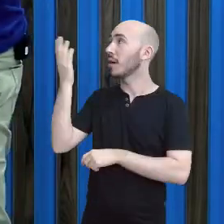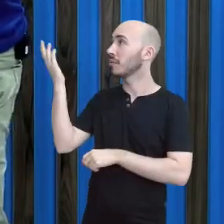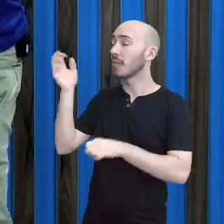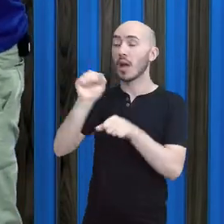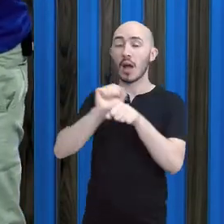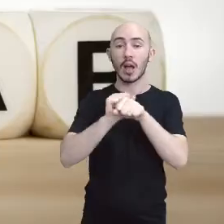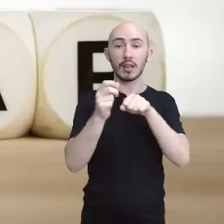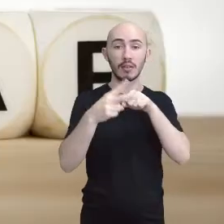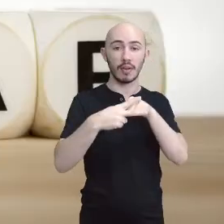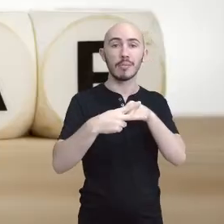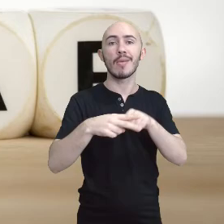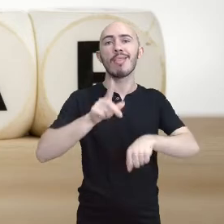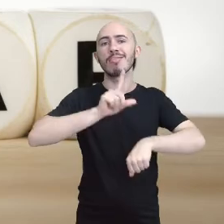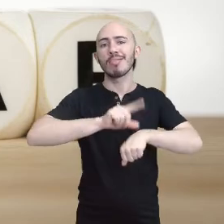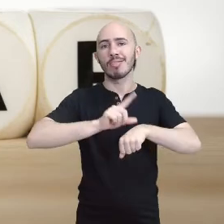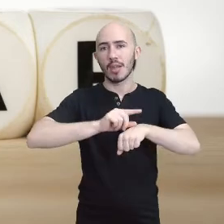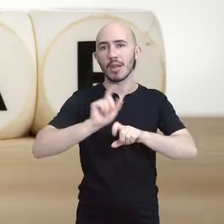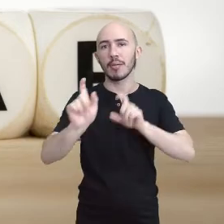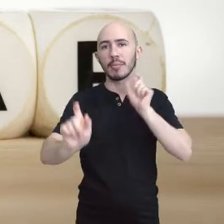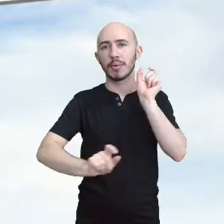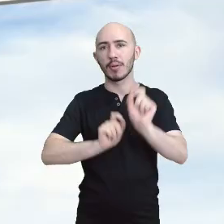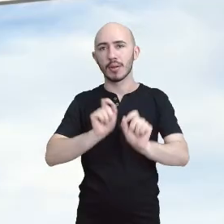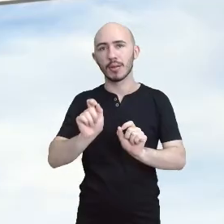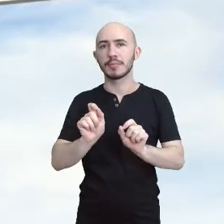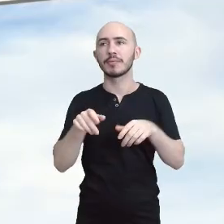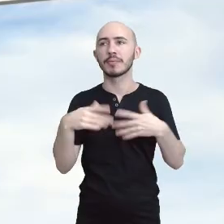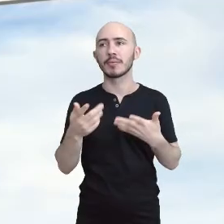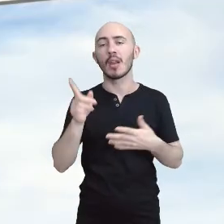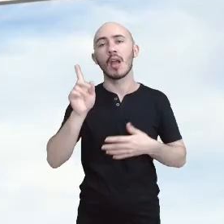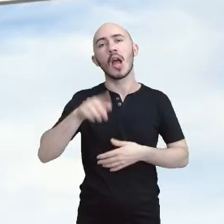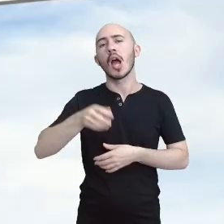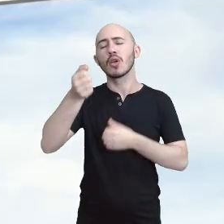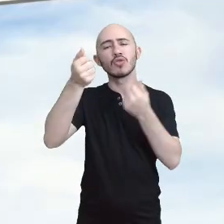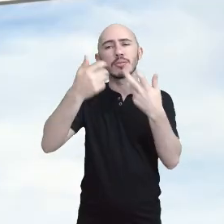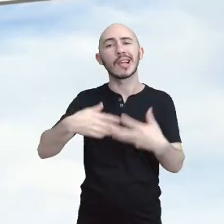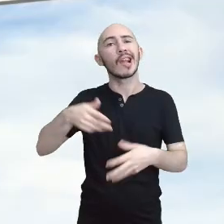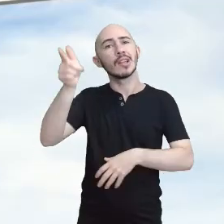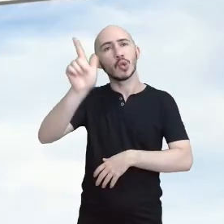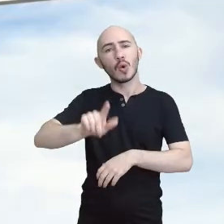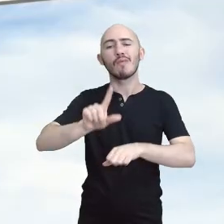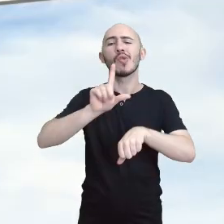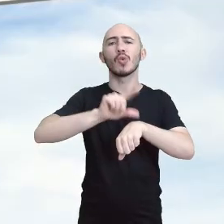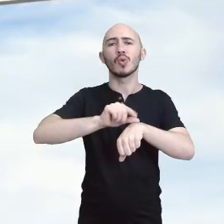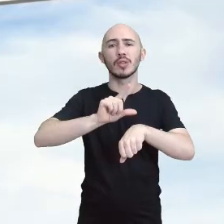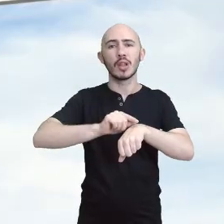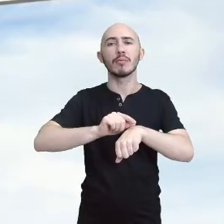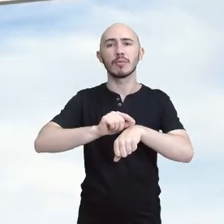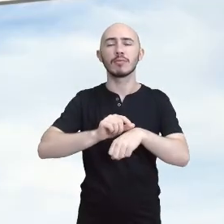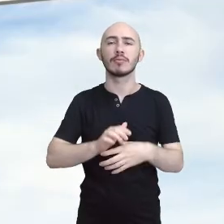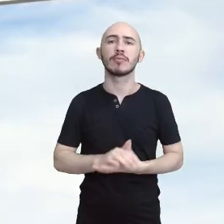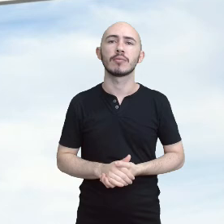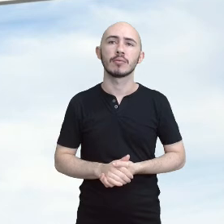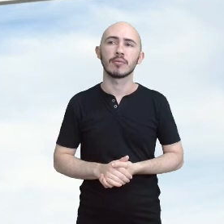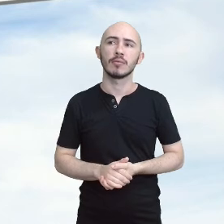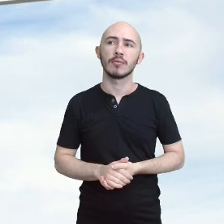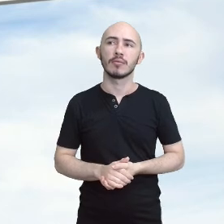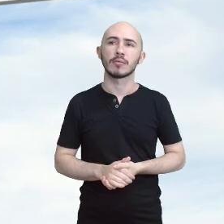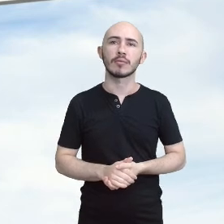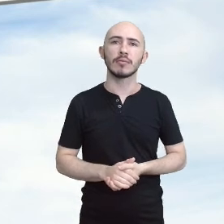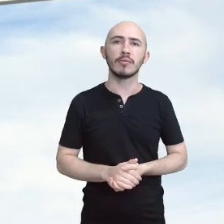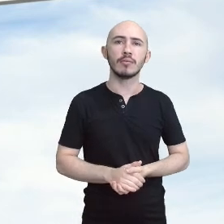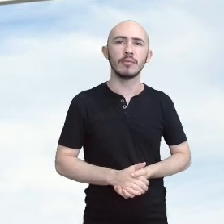tempo, vai novamente ser uma reafirmação do tempo na estrutura da frase. Por